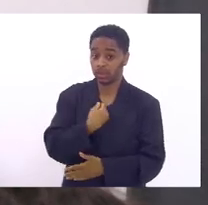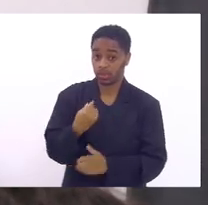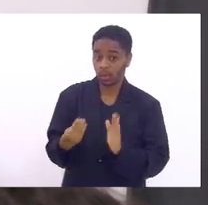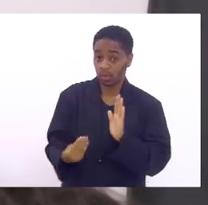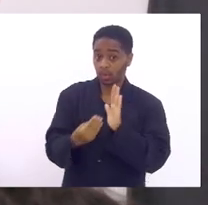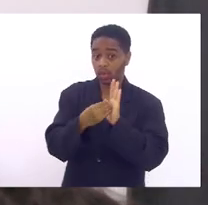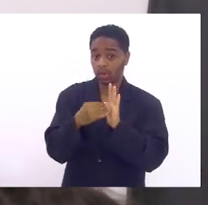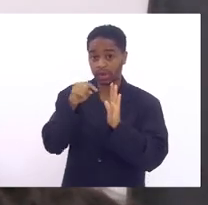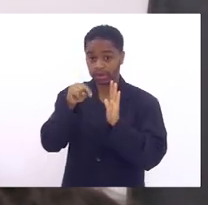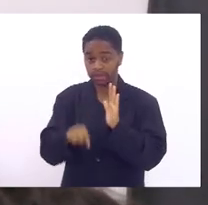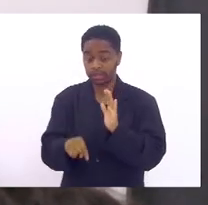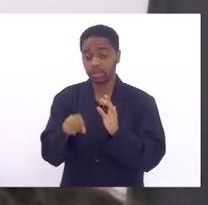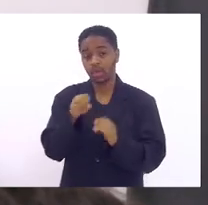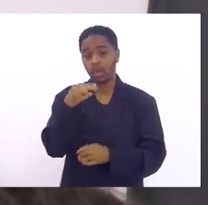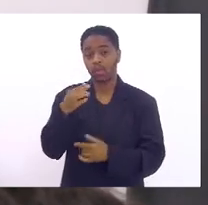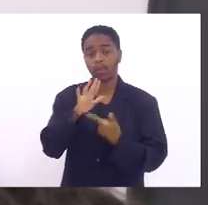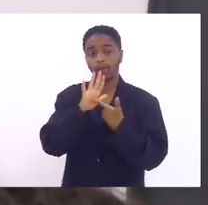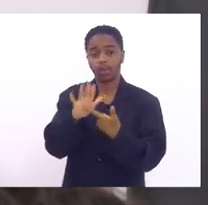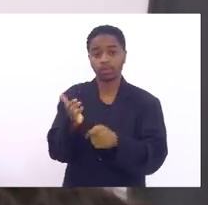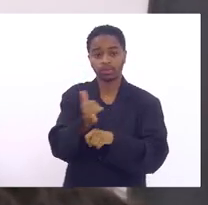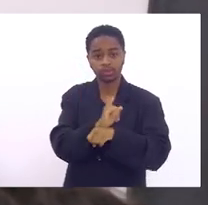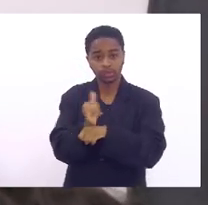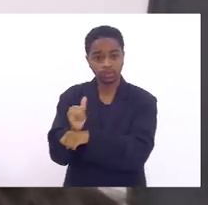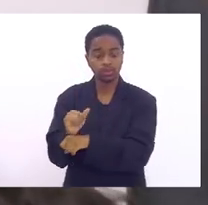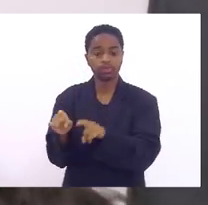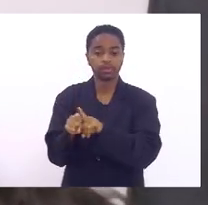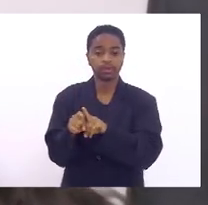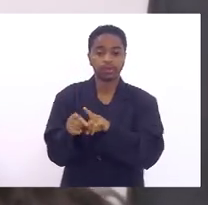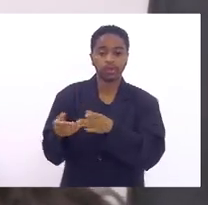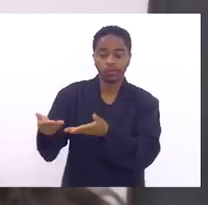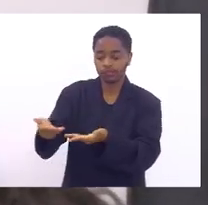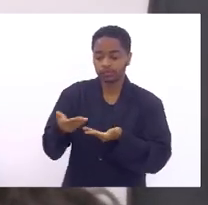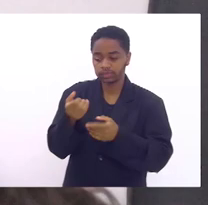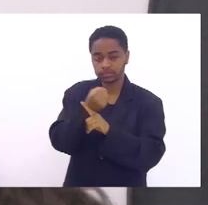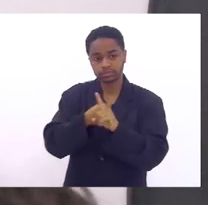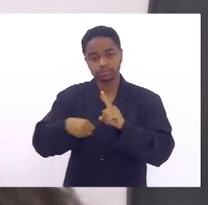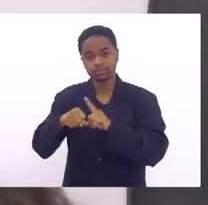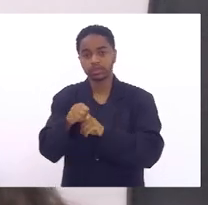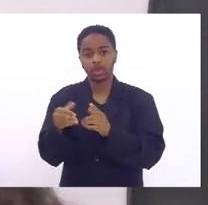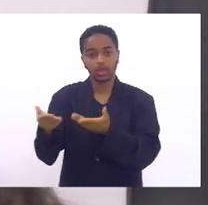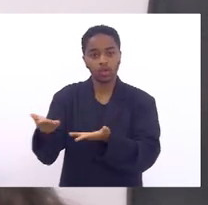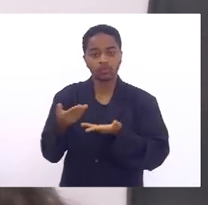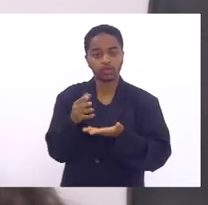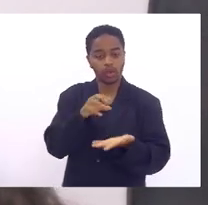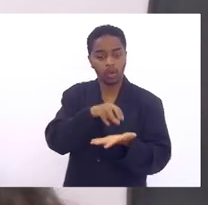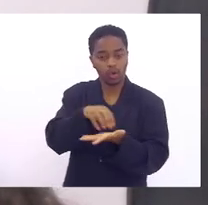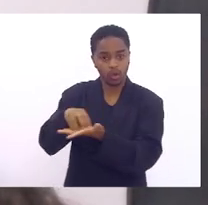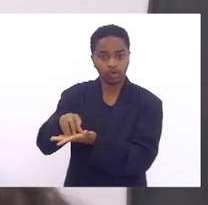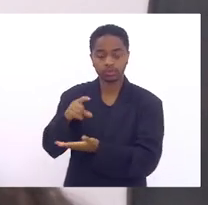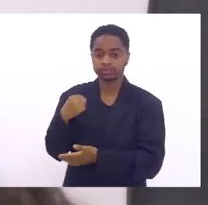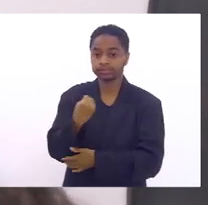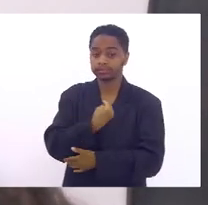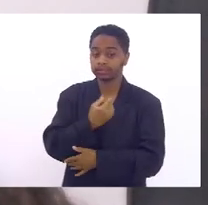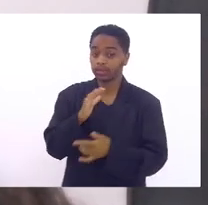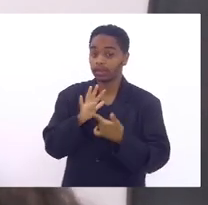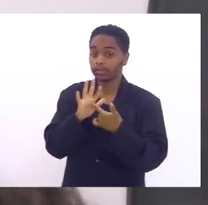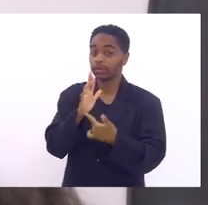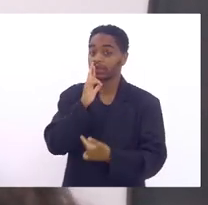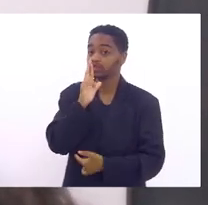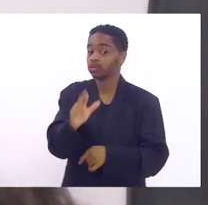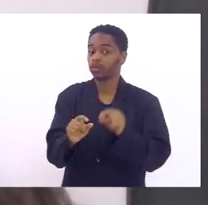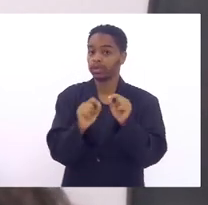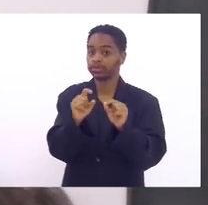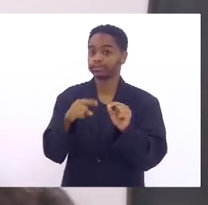né Passa online no YouTube traz sociedade civil traz todos os órgãos a gente tá dando uma resposta né que a gente